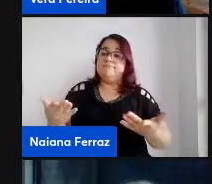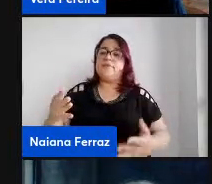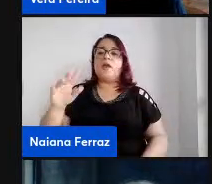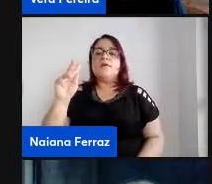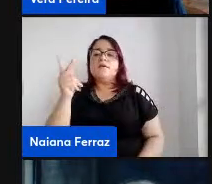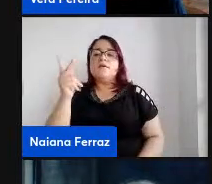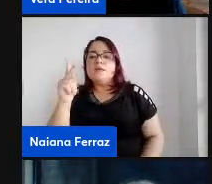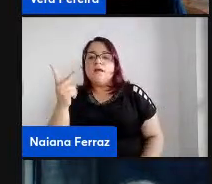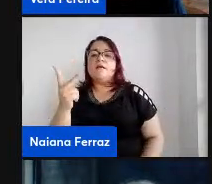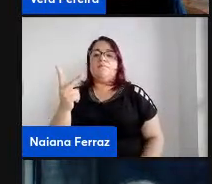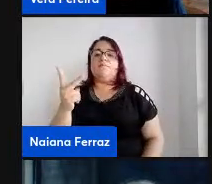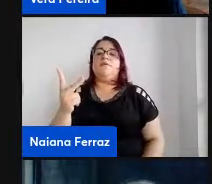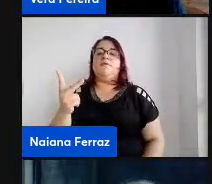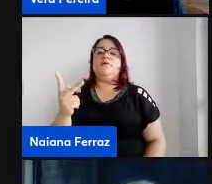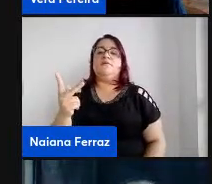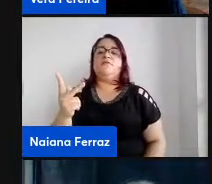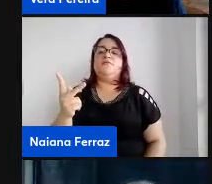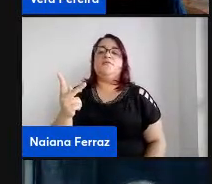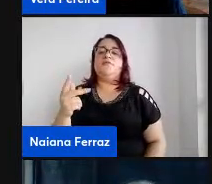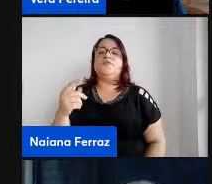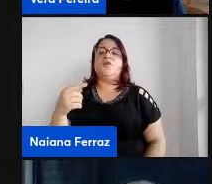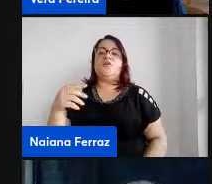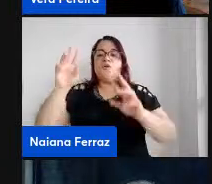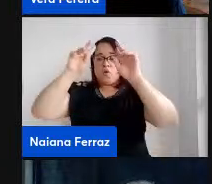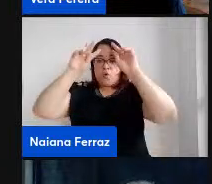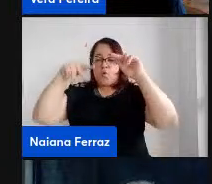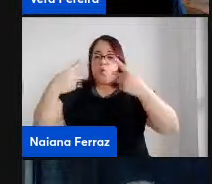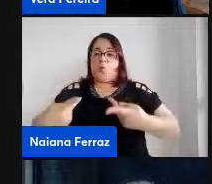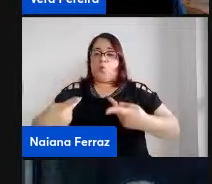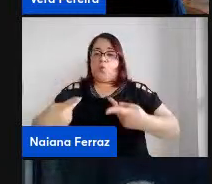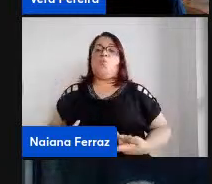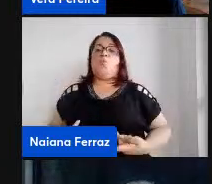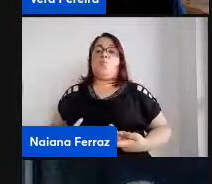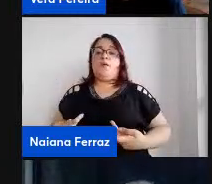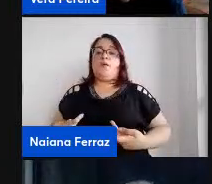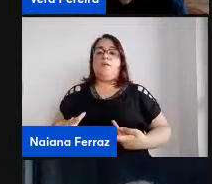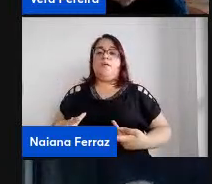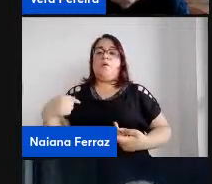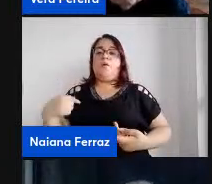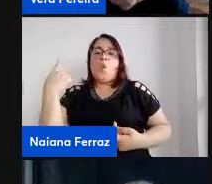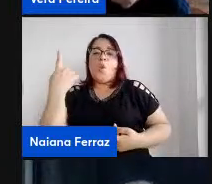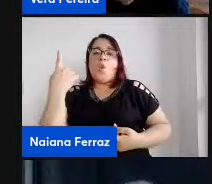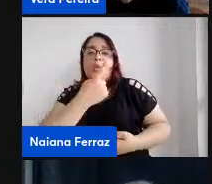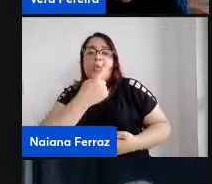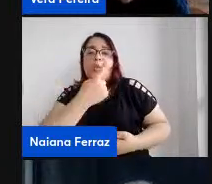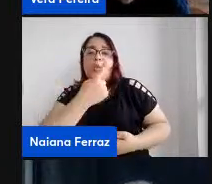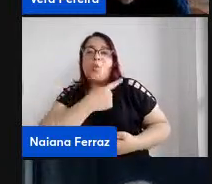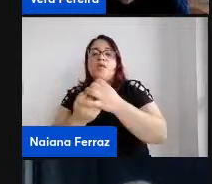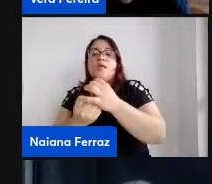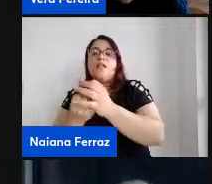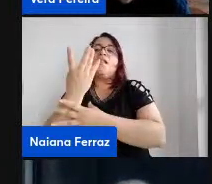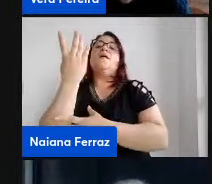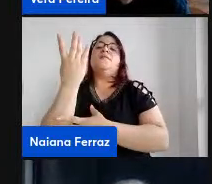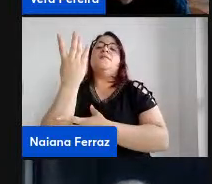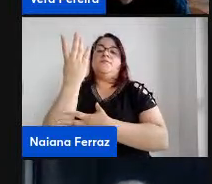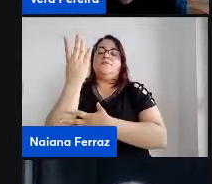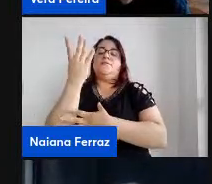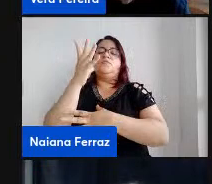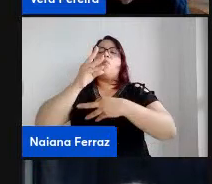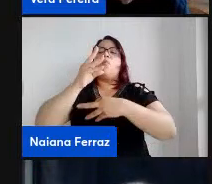historicamente, o ser humano, a nossa espécie, inventou um modo